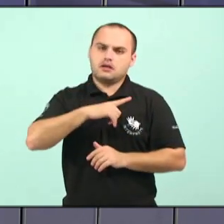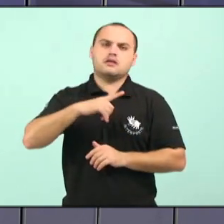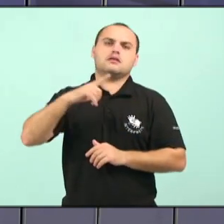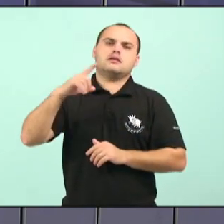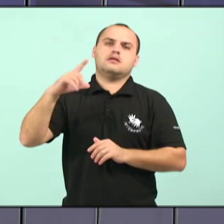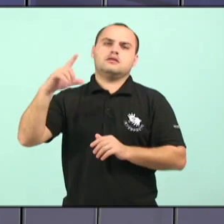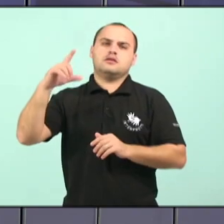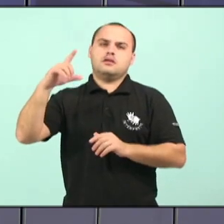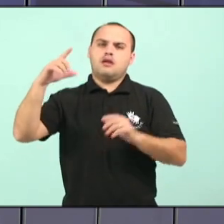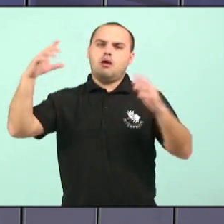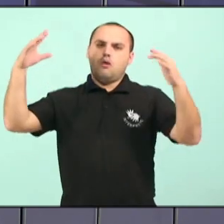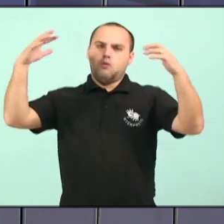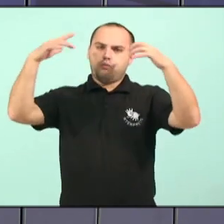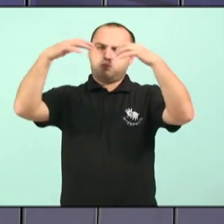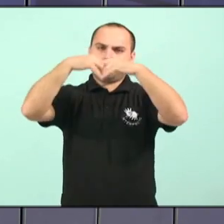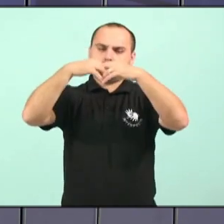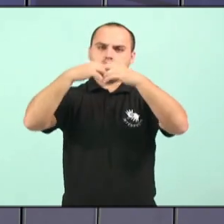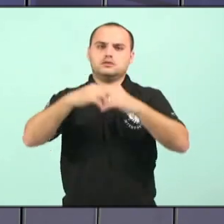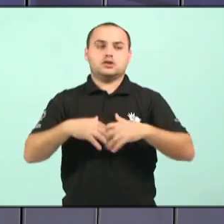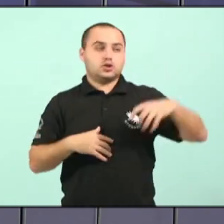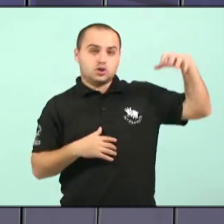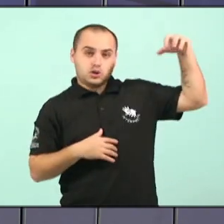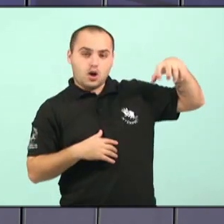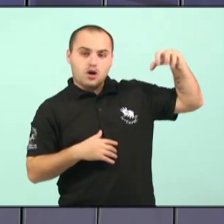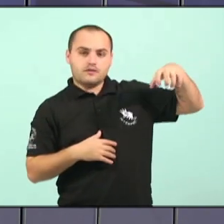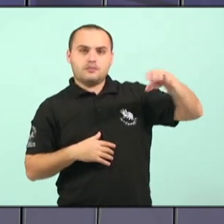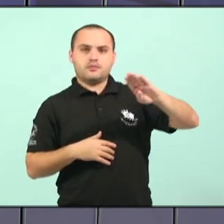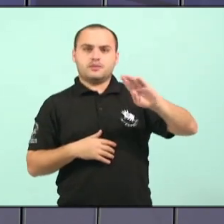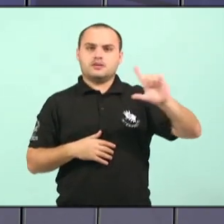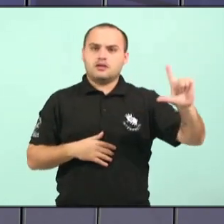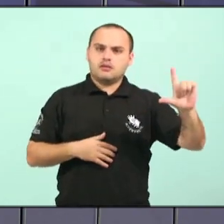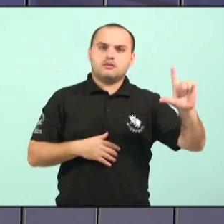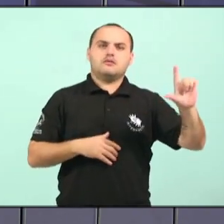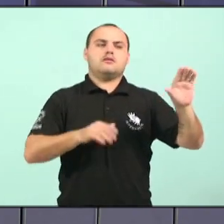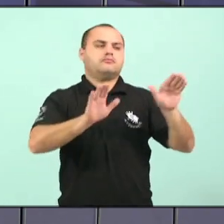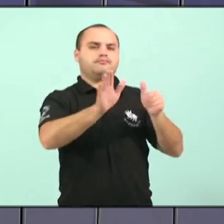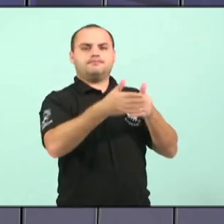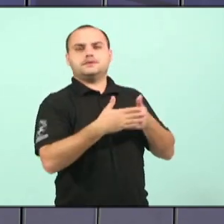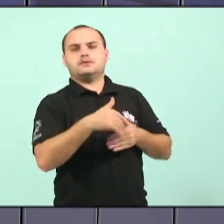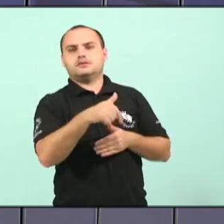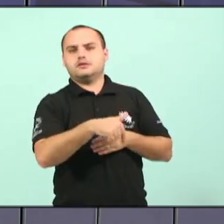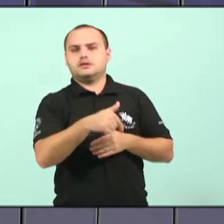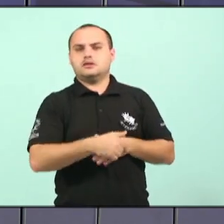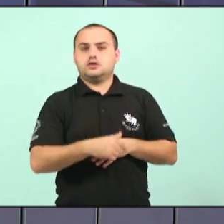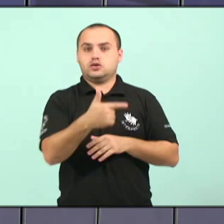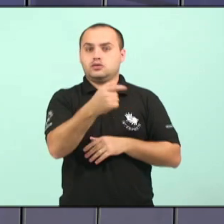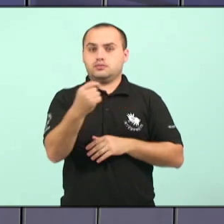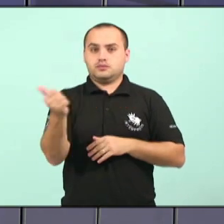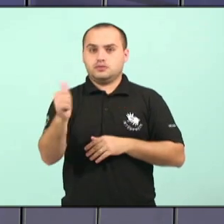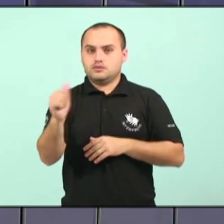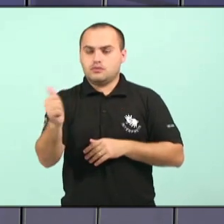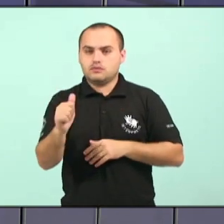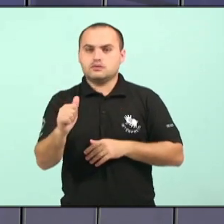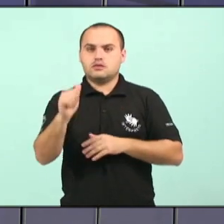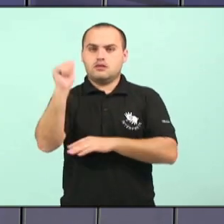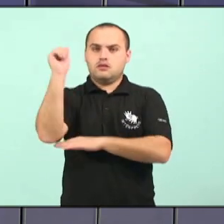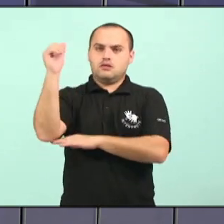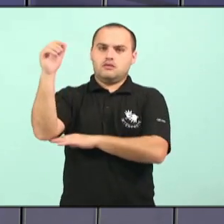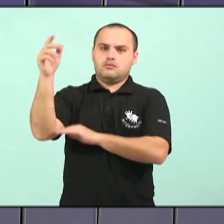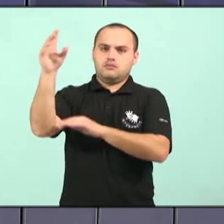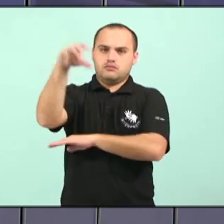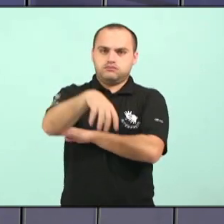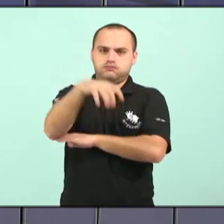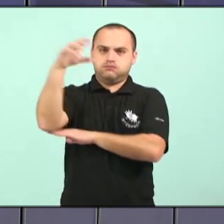neblina, que quando chove em Blumenau impacta aqui, que nós ficamos com a barra fechada, que na enchente de 2011 derrubou um cais e deixou o